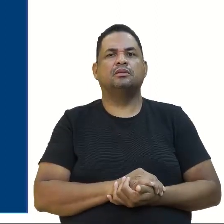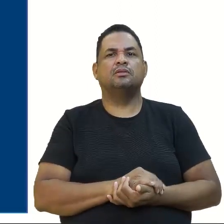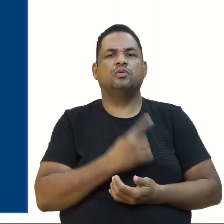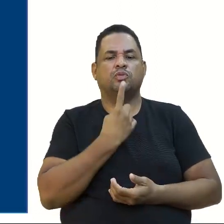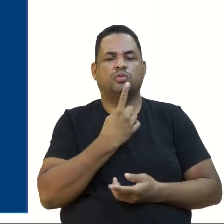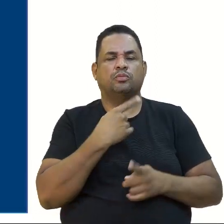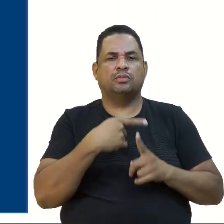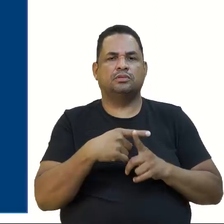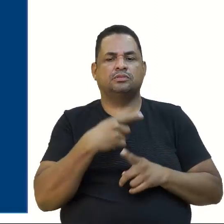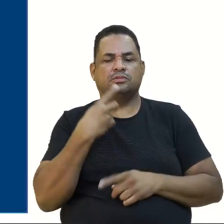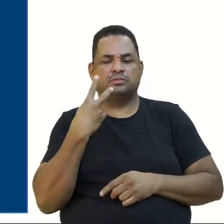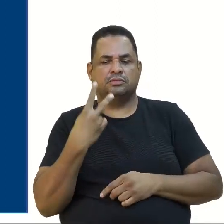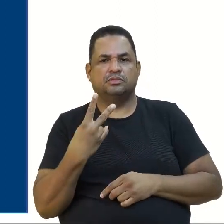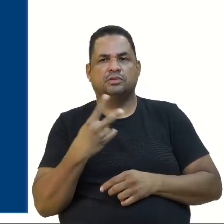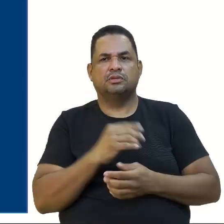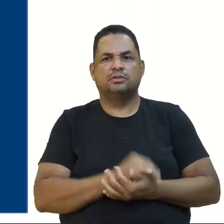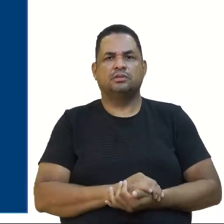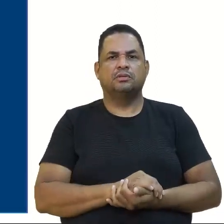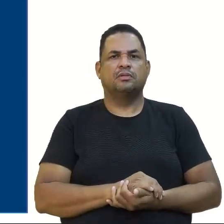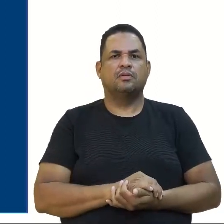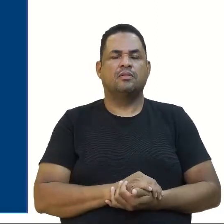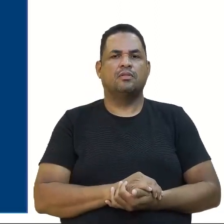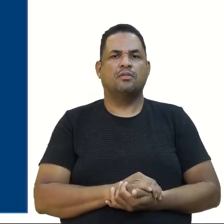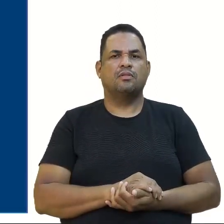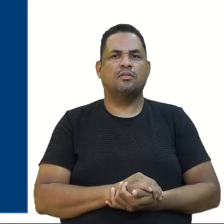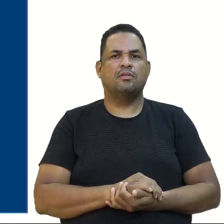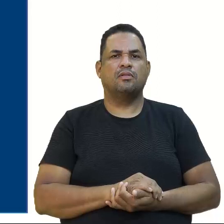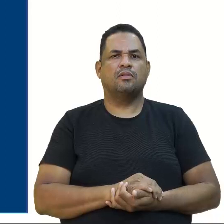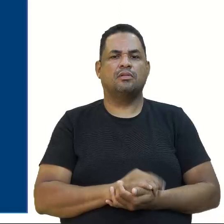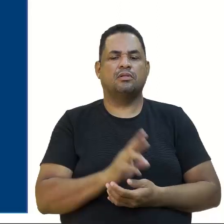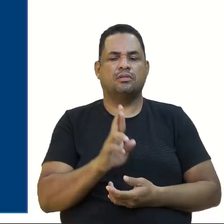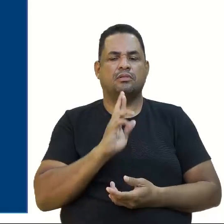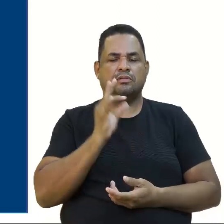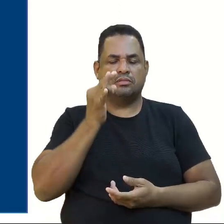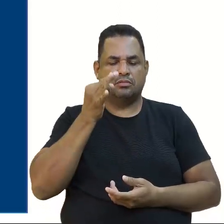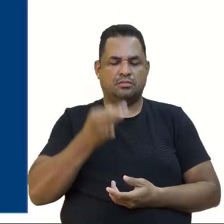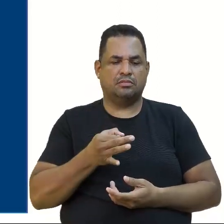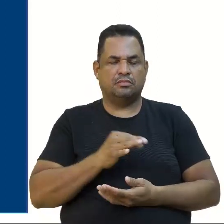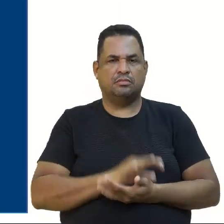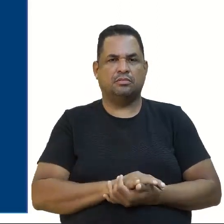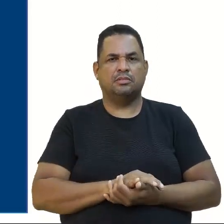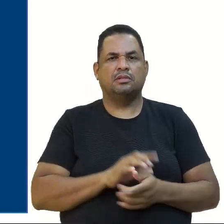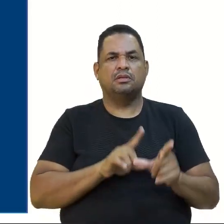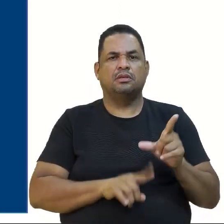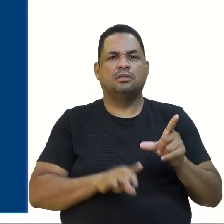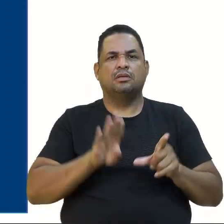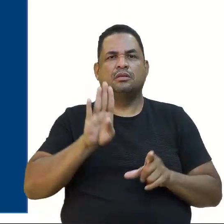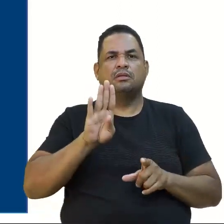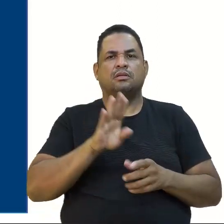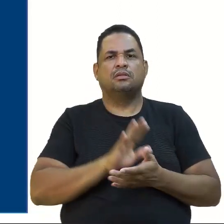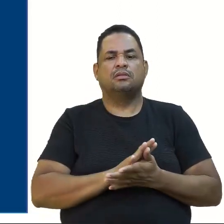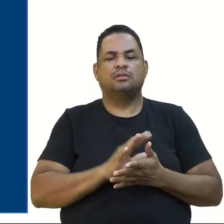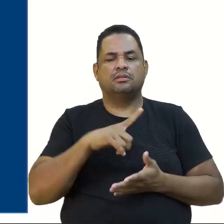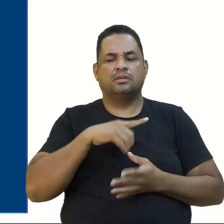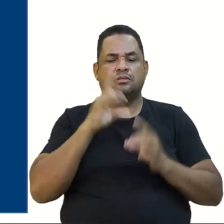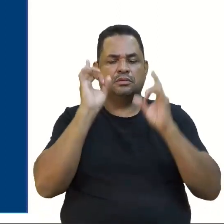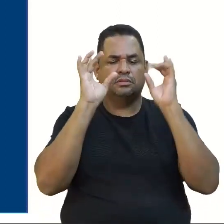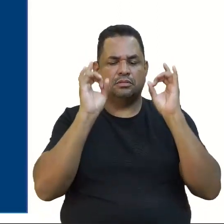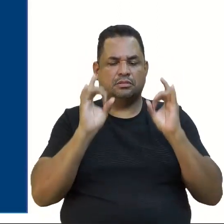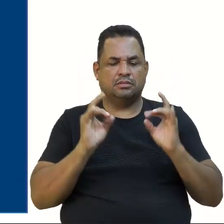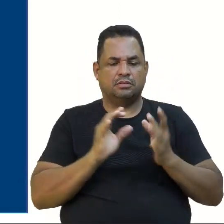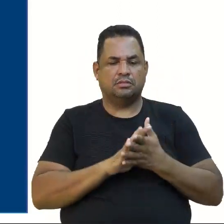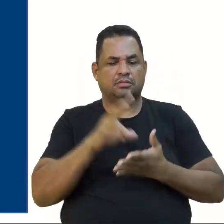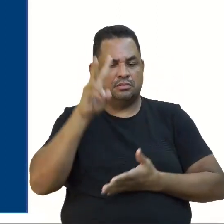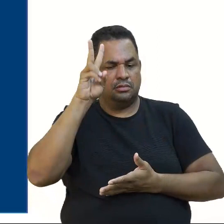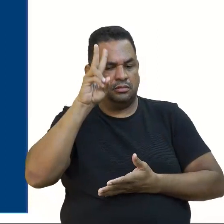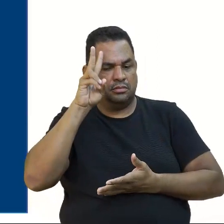1, 2. 2. Muito bem, resposta correta, a letra B. Então tem detalhezinhos que a gente vai